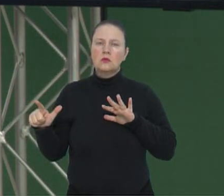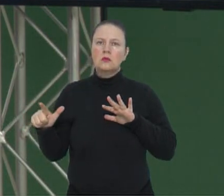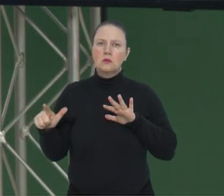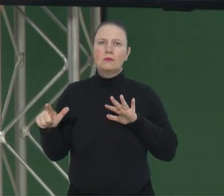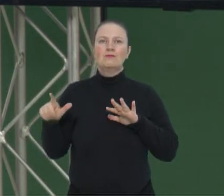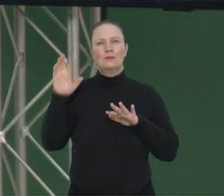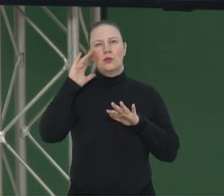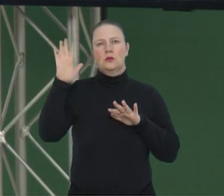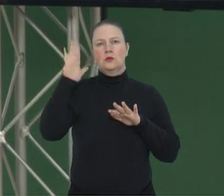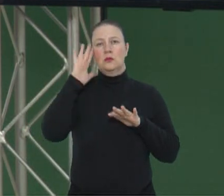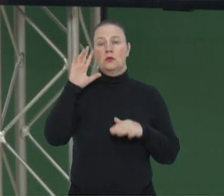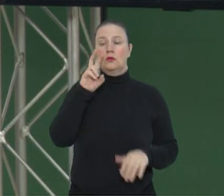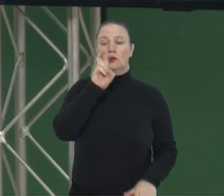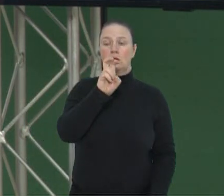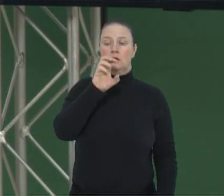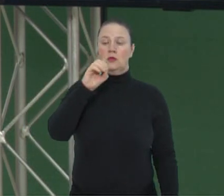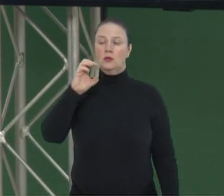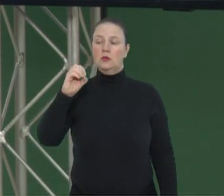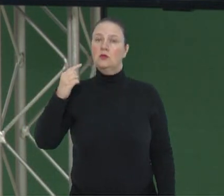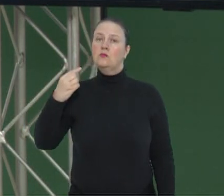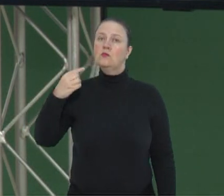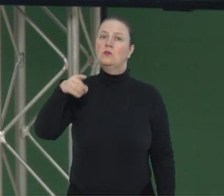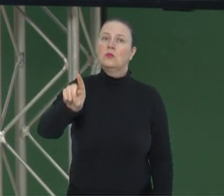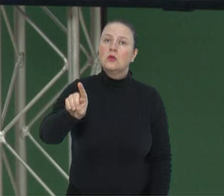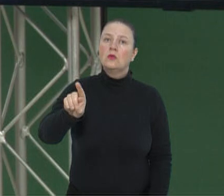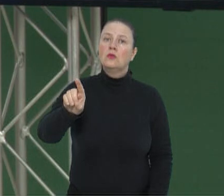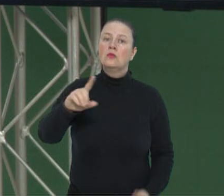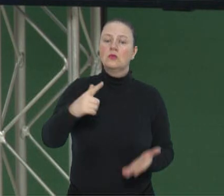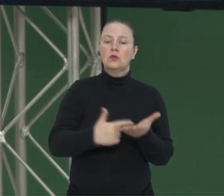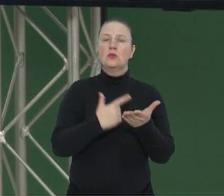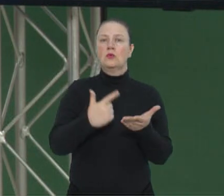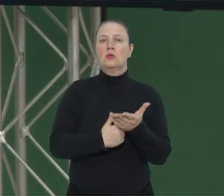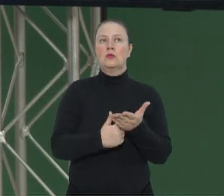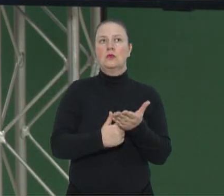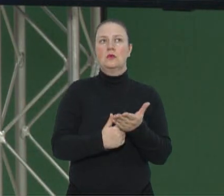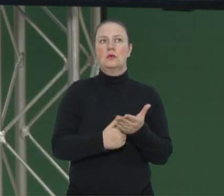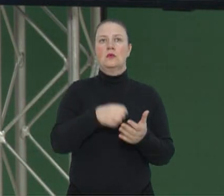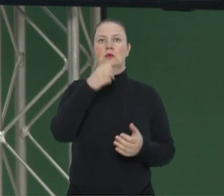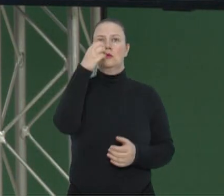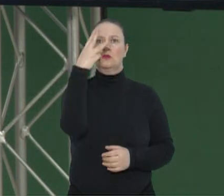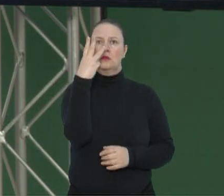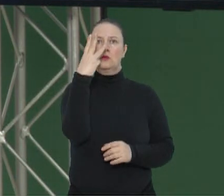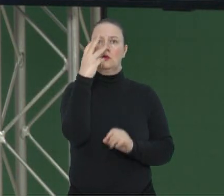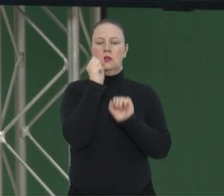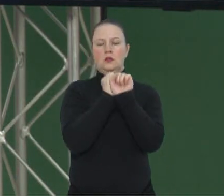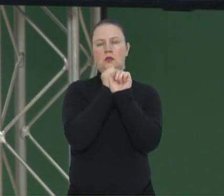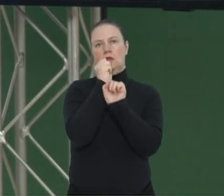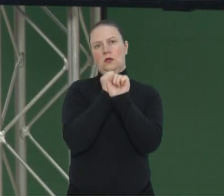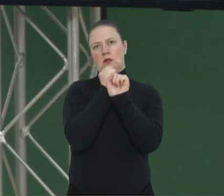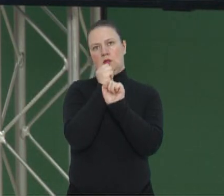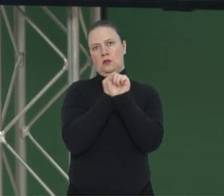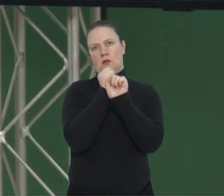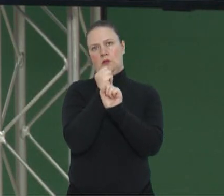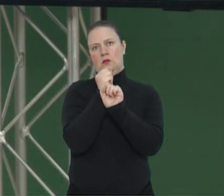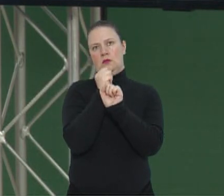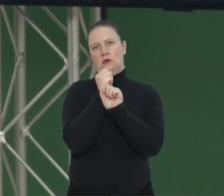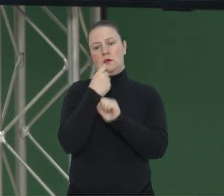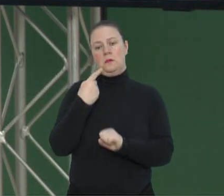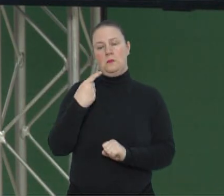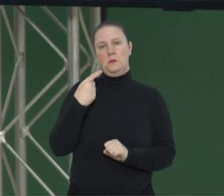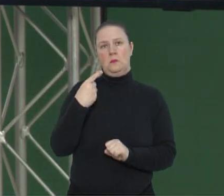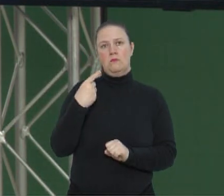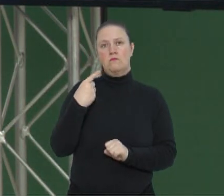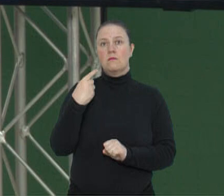cópias em 3 anos, ou seja, ao longo de 3 anos aqui, totalizaram, né, 500